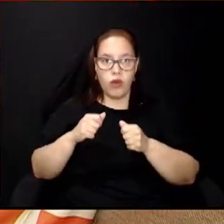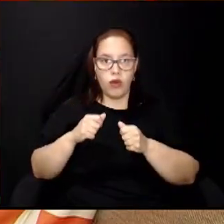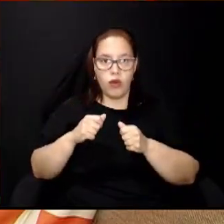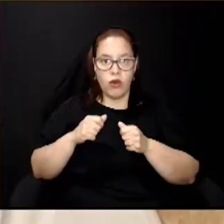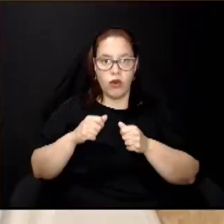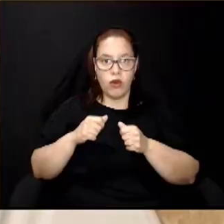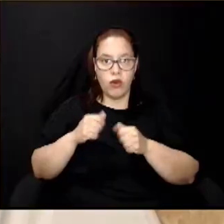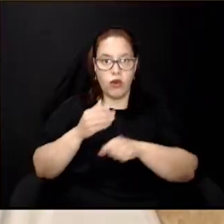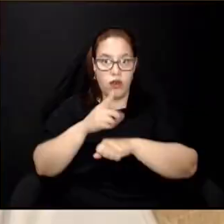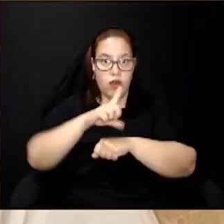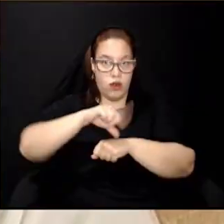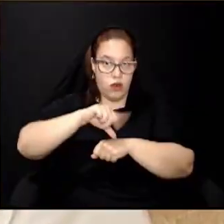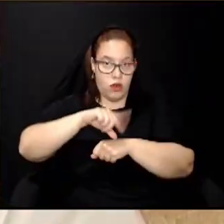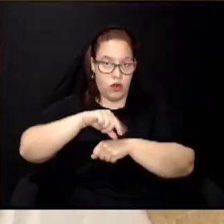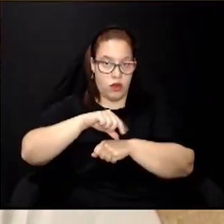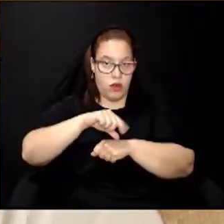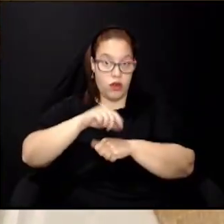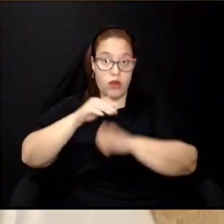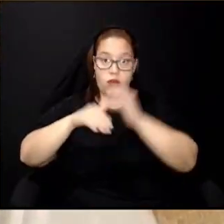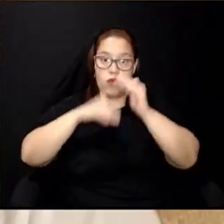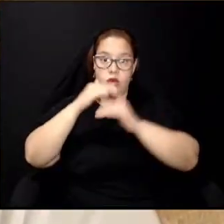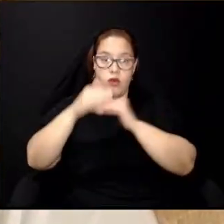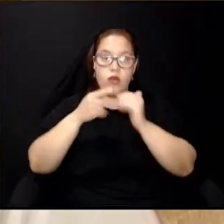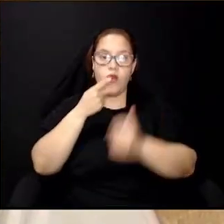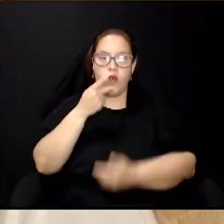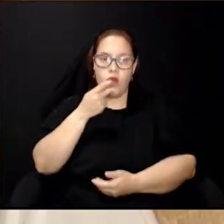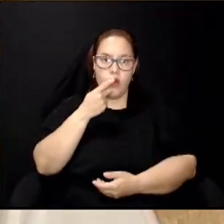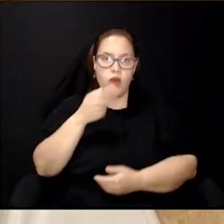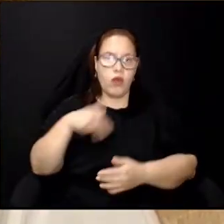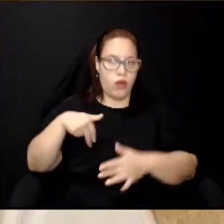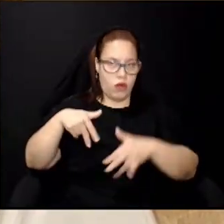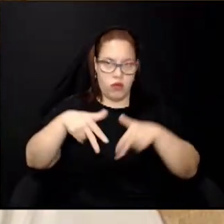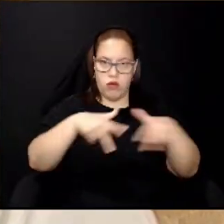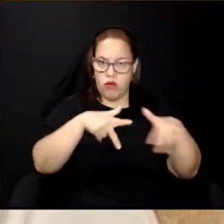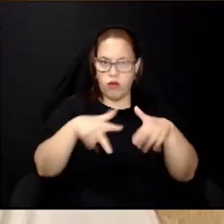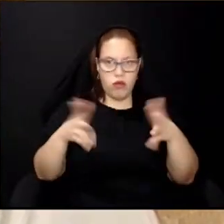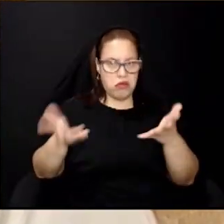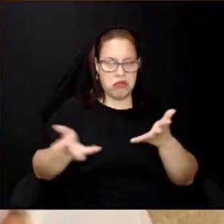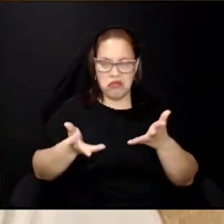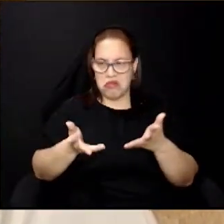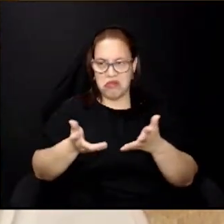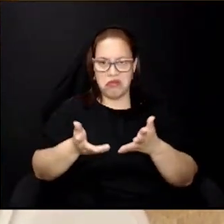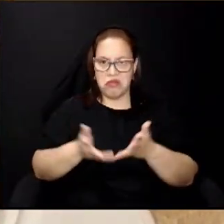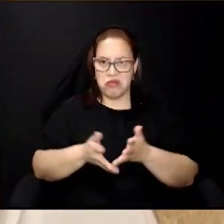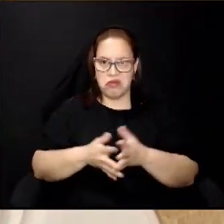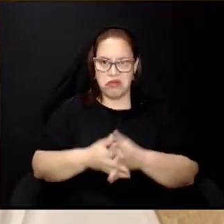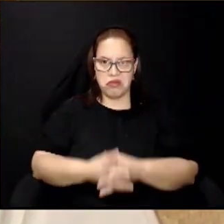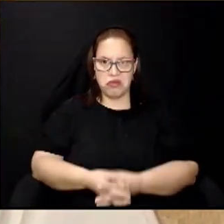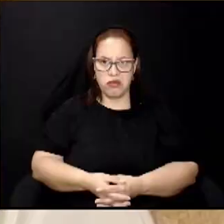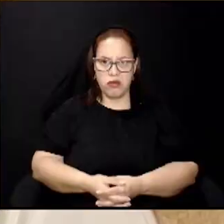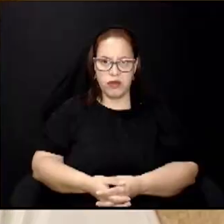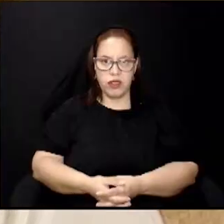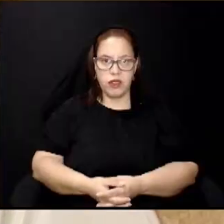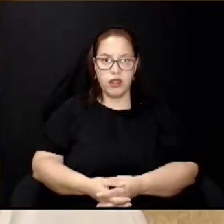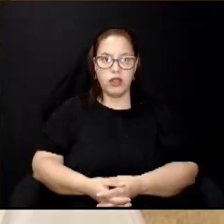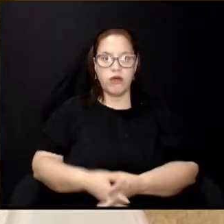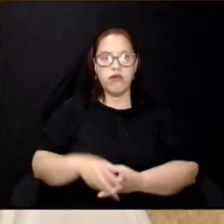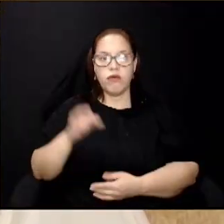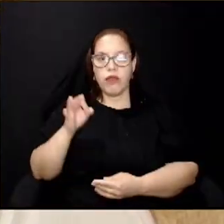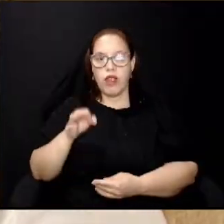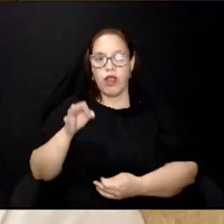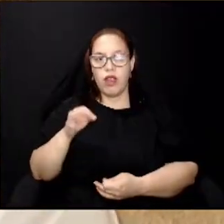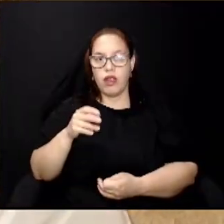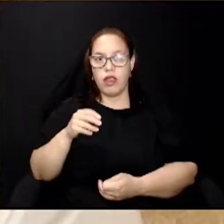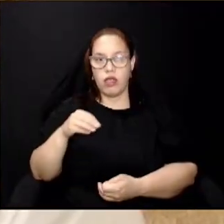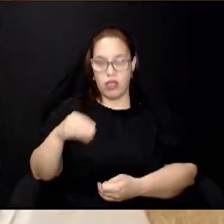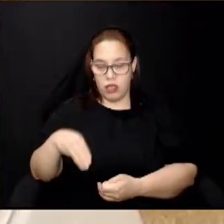nos marcos de desenvolvimento, ele falou, ele andou, tudo na fase certa, né? A gente fala que o Mateus